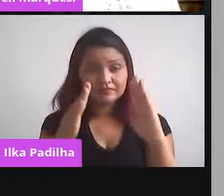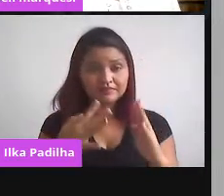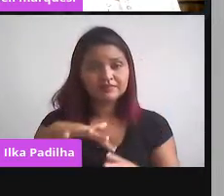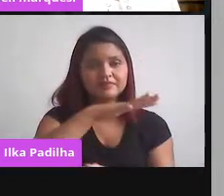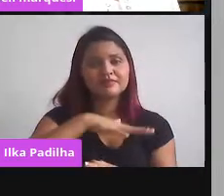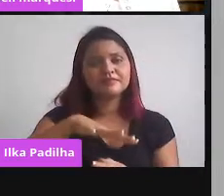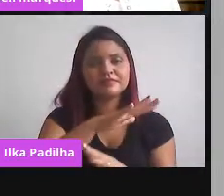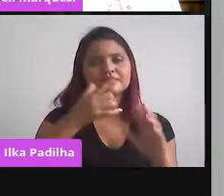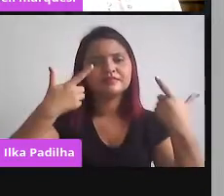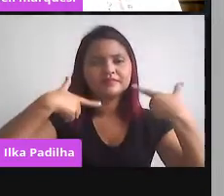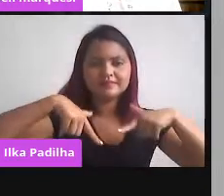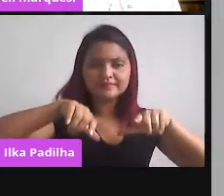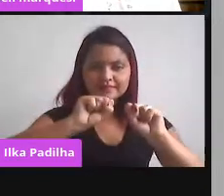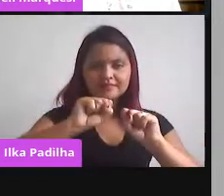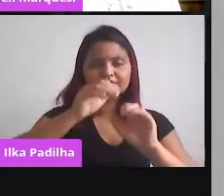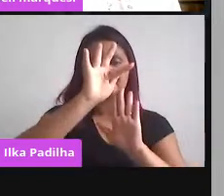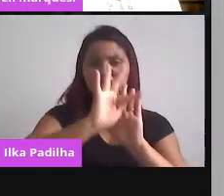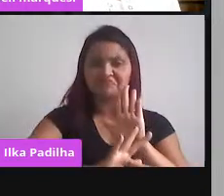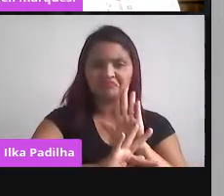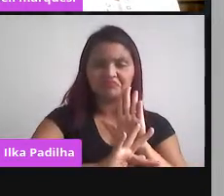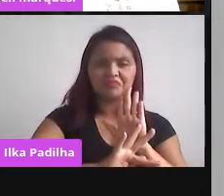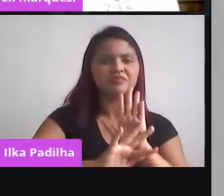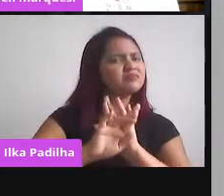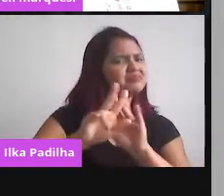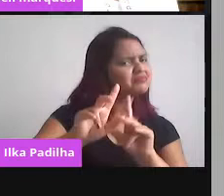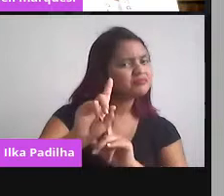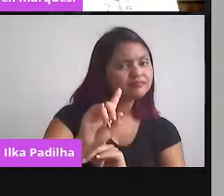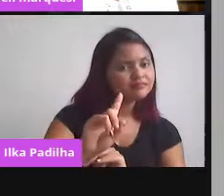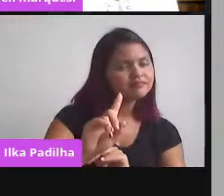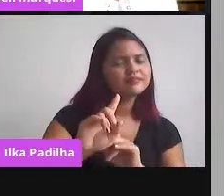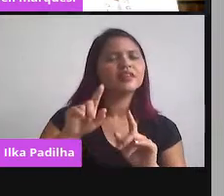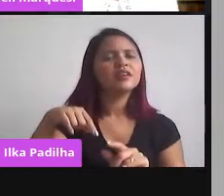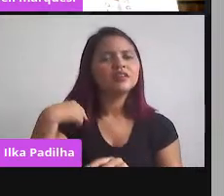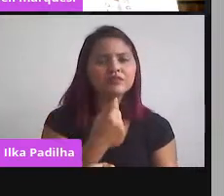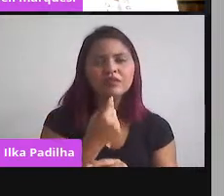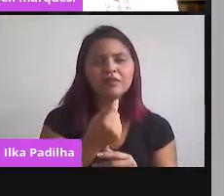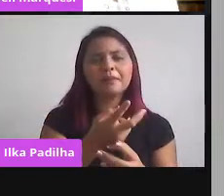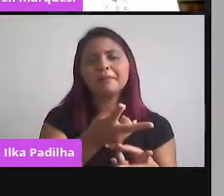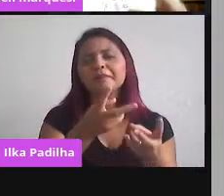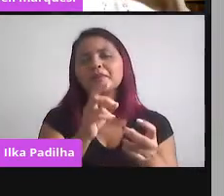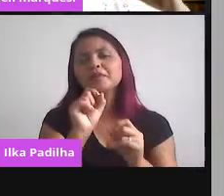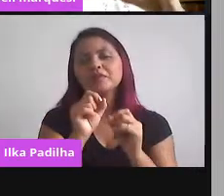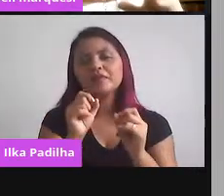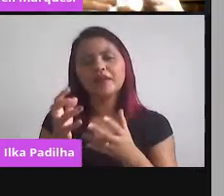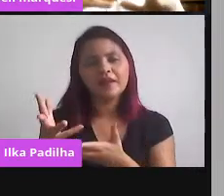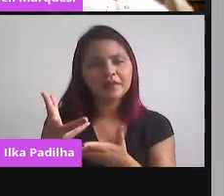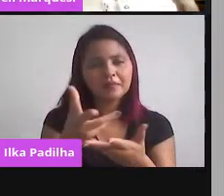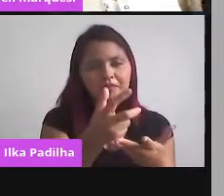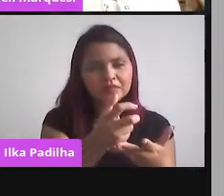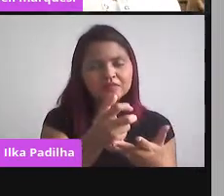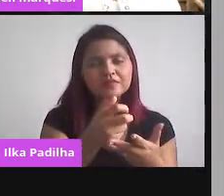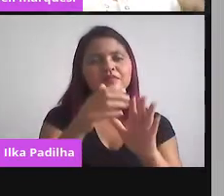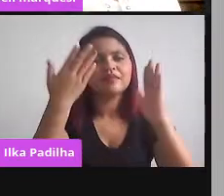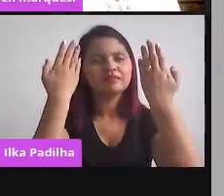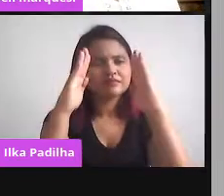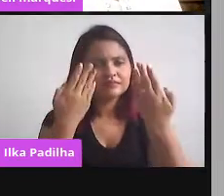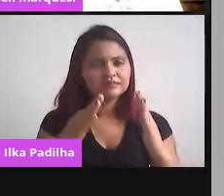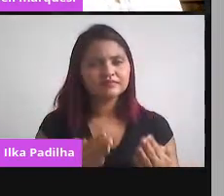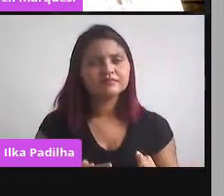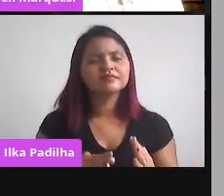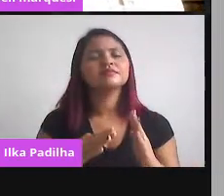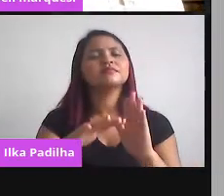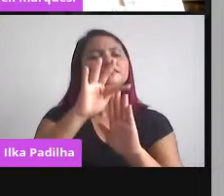textual, não é diferente. Nós buscamos a análise de elementos textuais, mas dentro de um contexto,